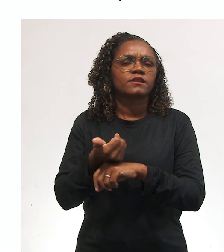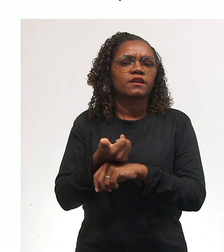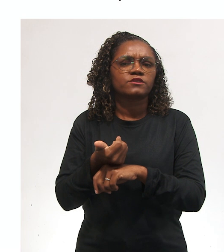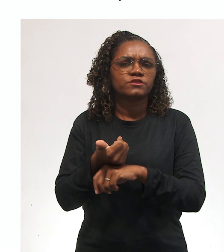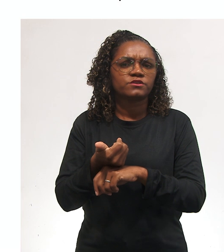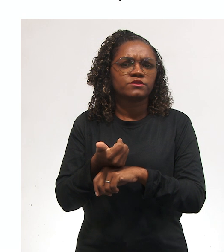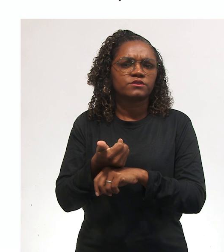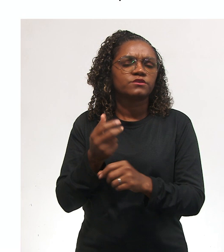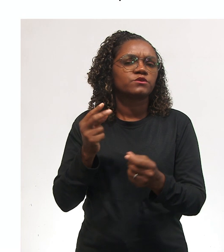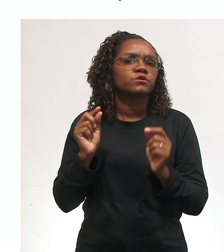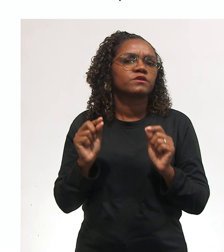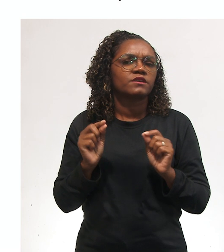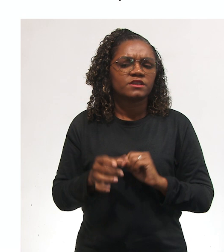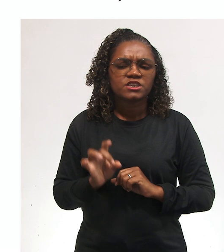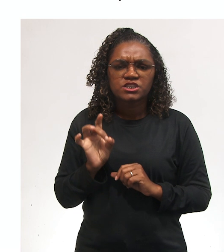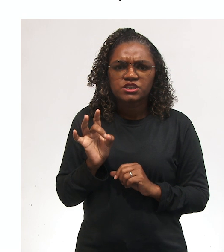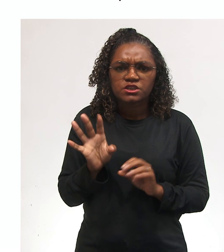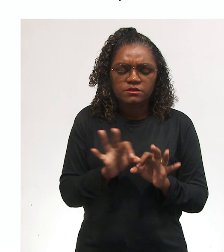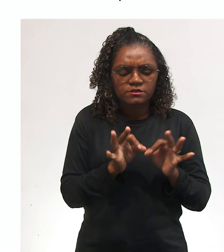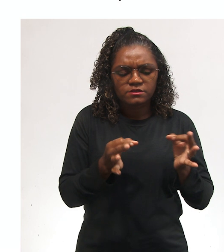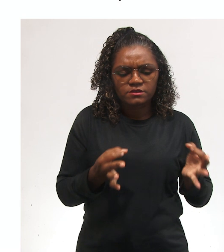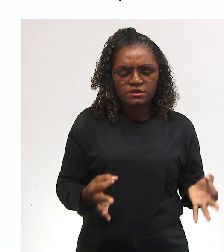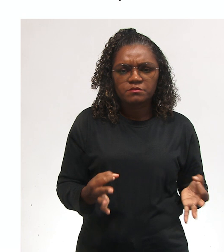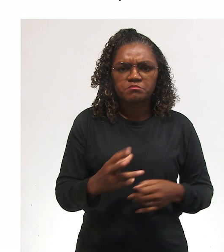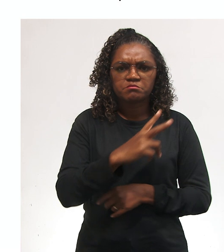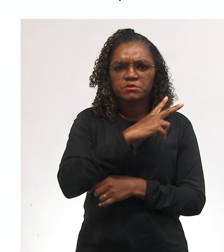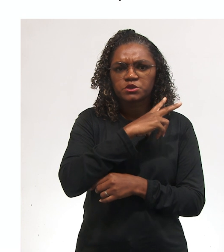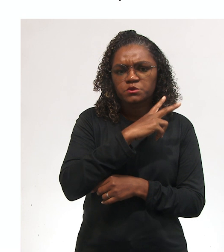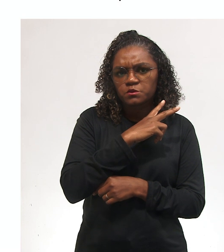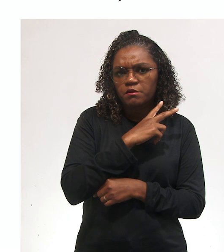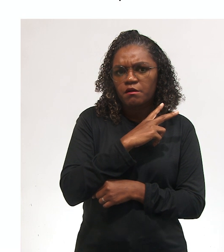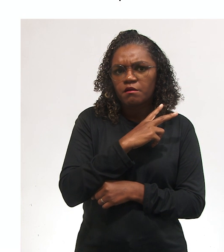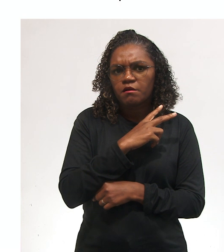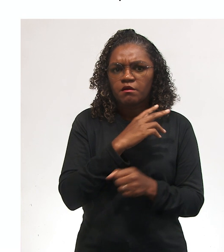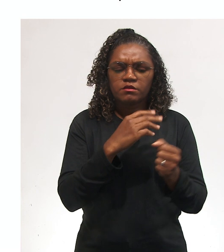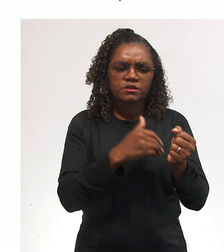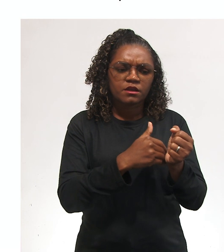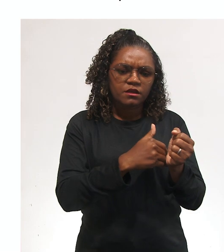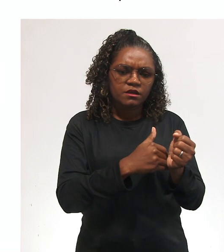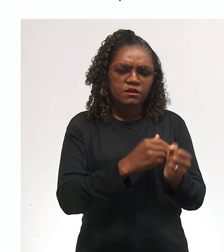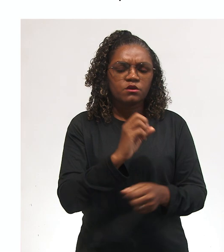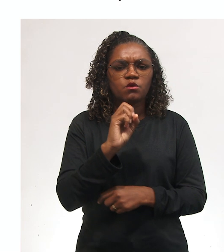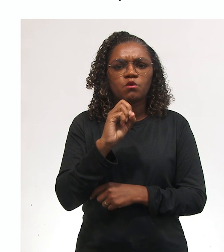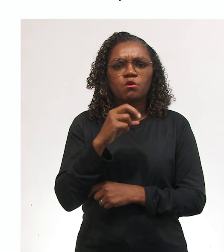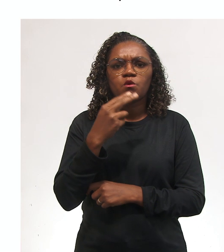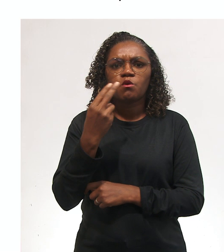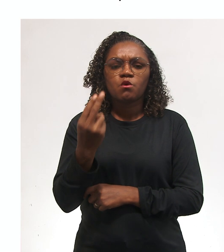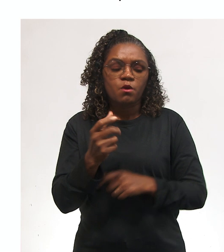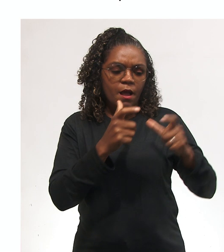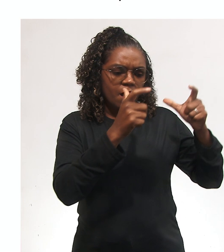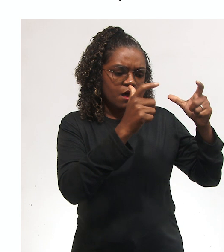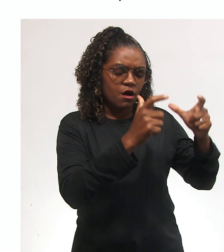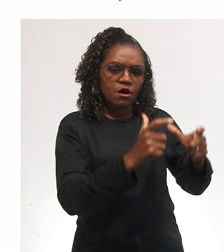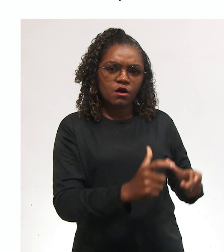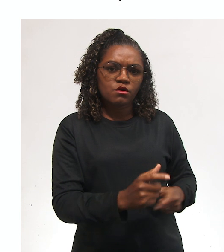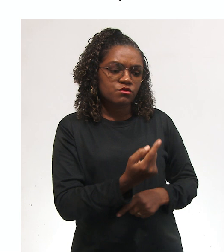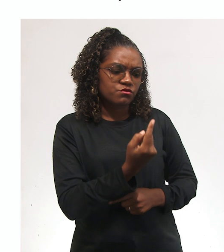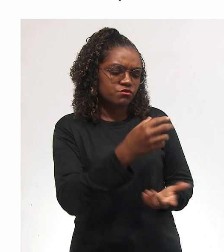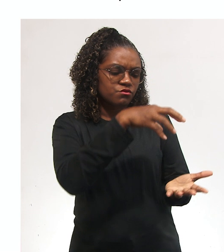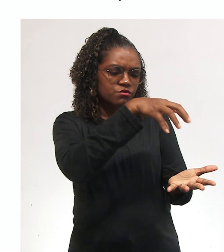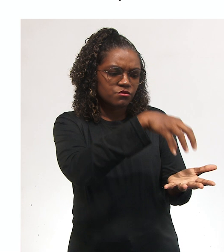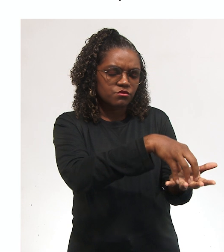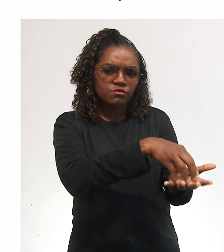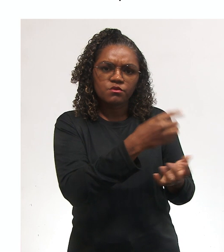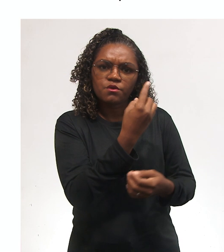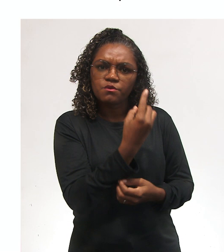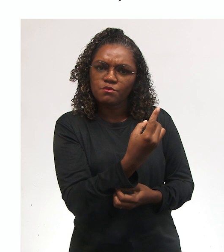ser concebida como um ato isolado, Não é mais assim um departamento específico como já foi em